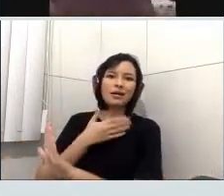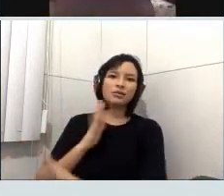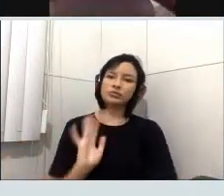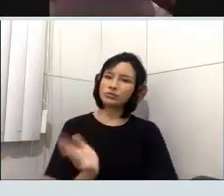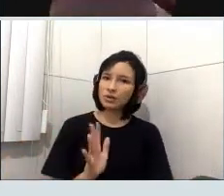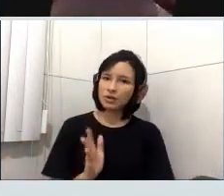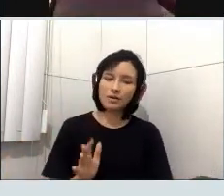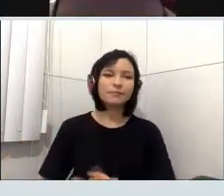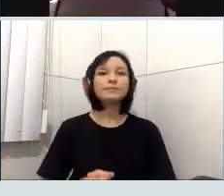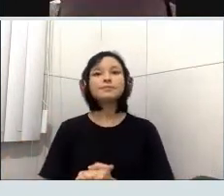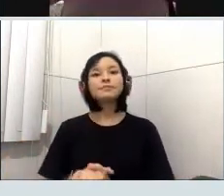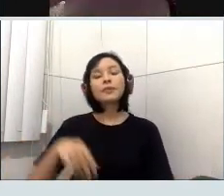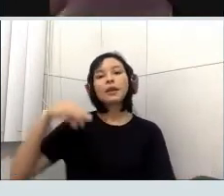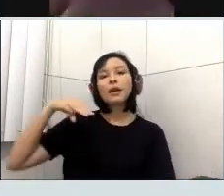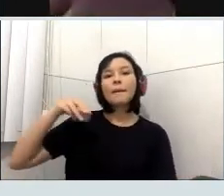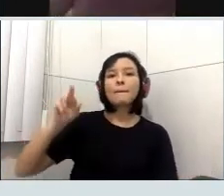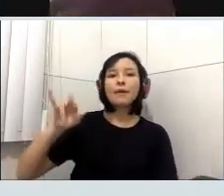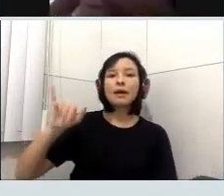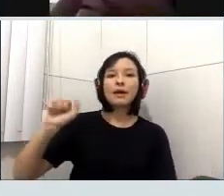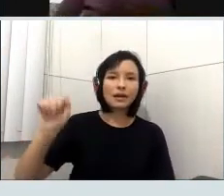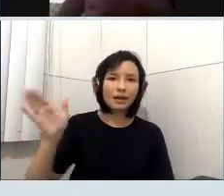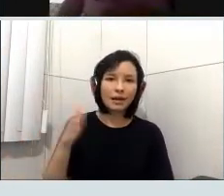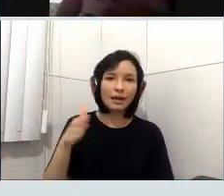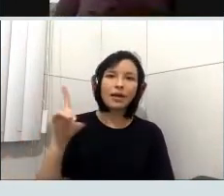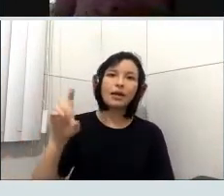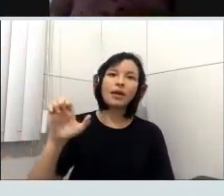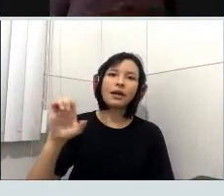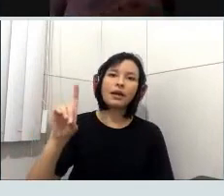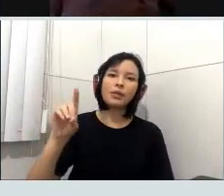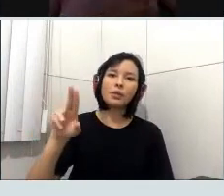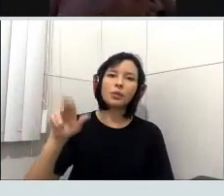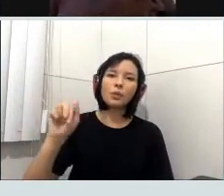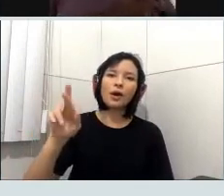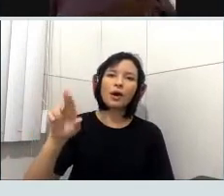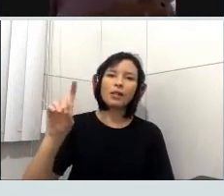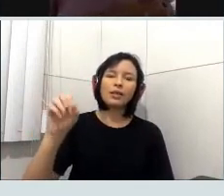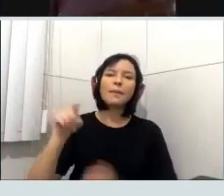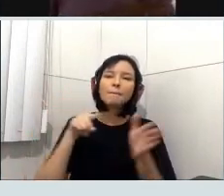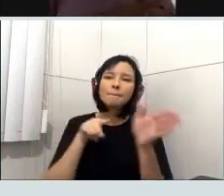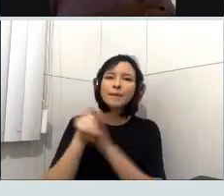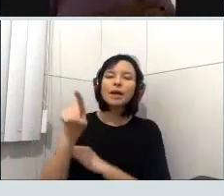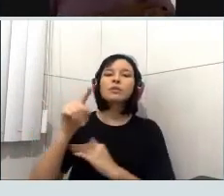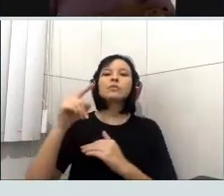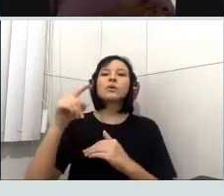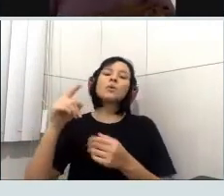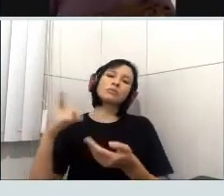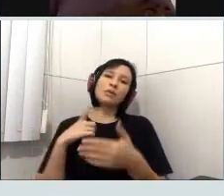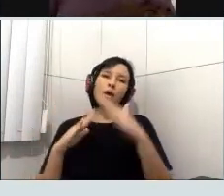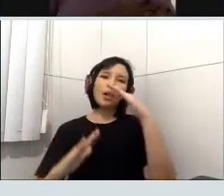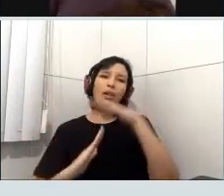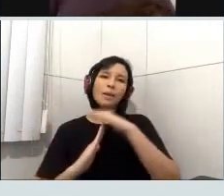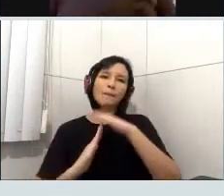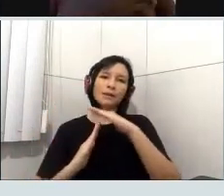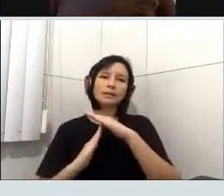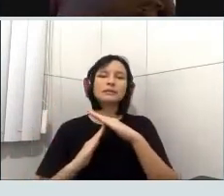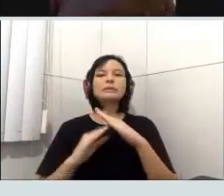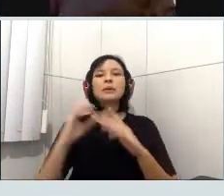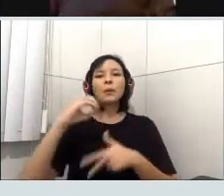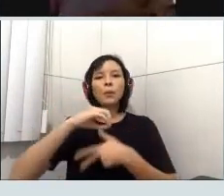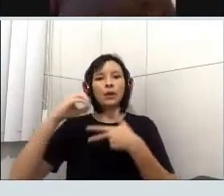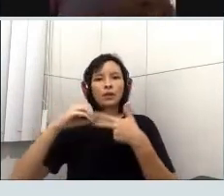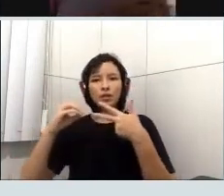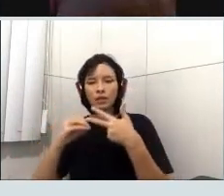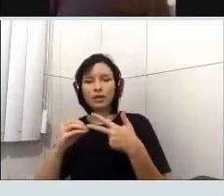Eduarda, se vai ter quantidade de linhas. Quantidade de linhas que o Enem pede, né? O máximo de linhas que o Enem solicita na folha vai